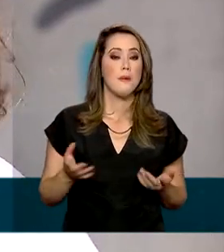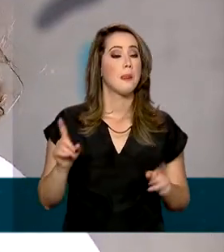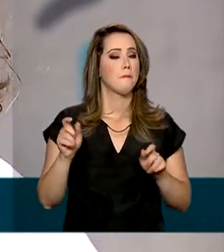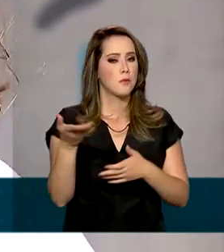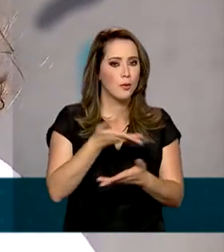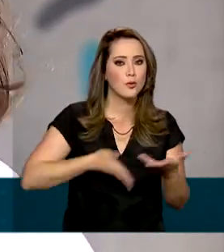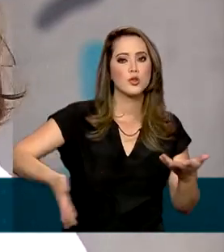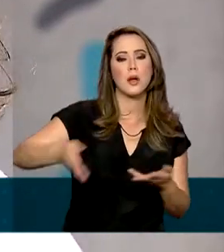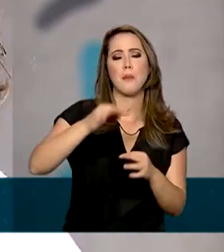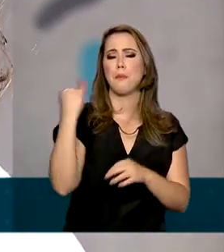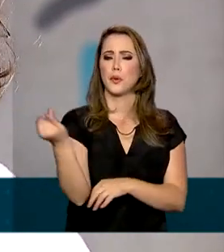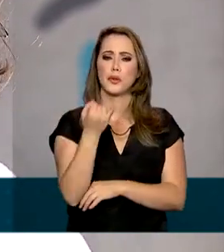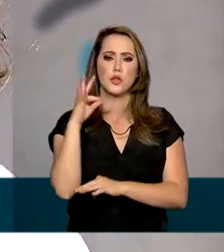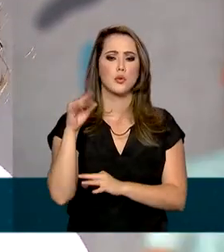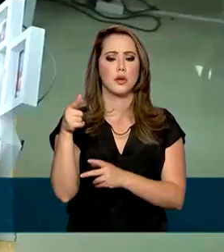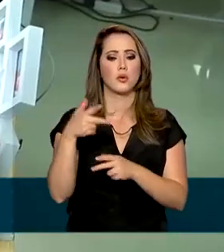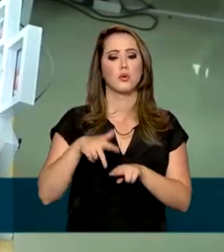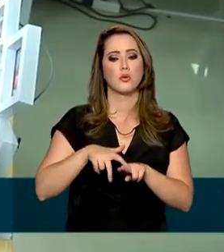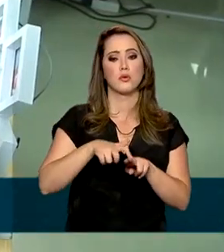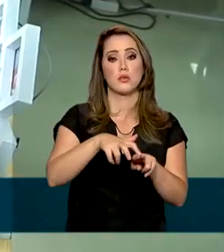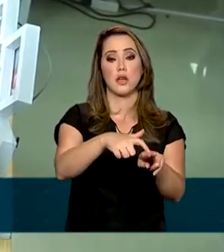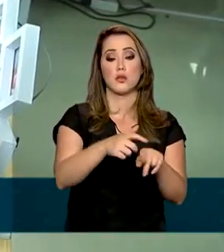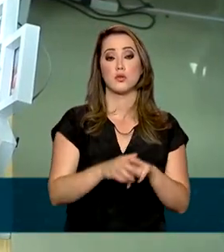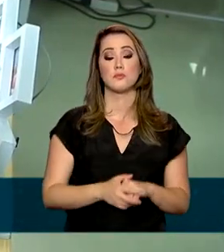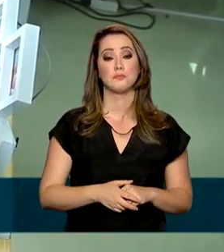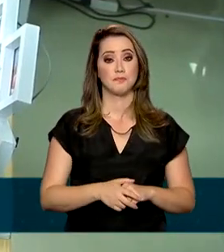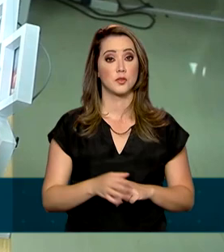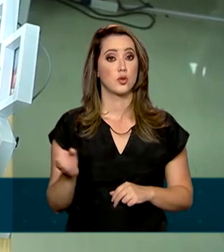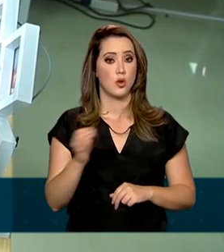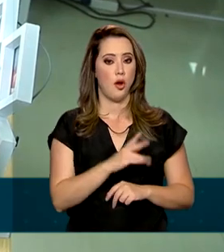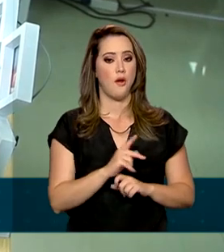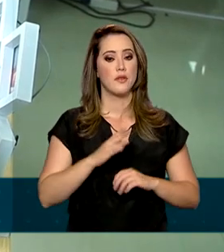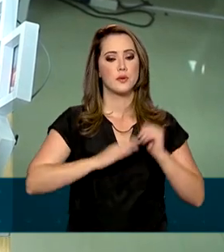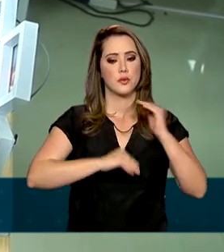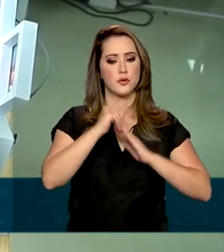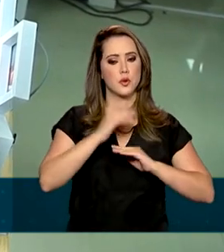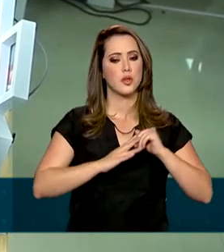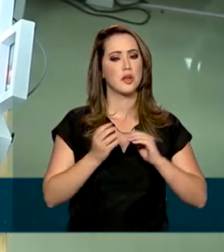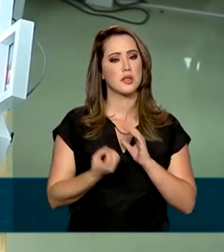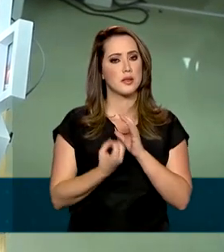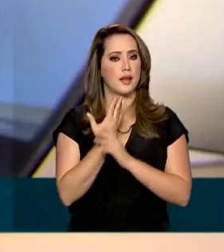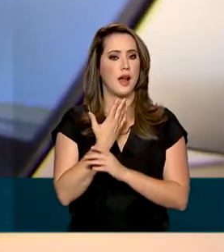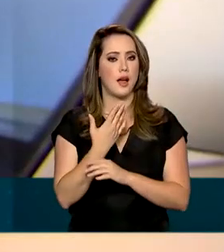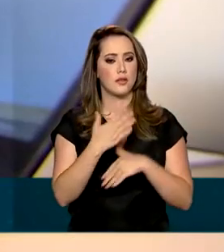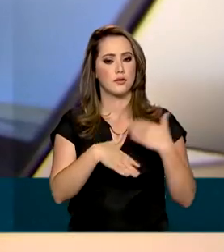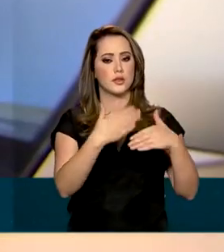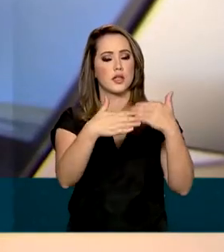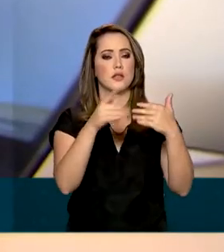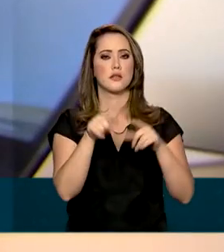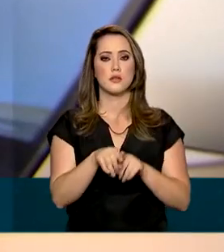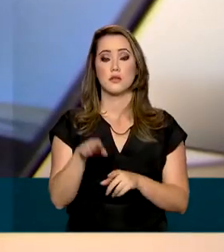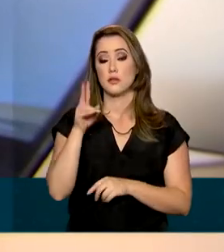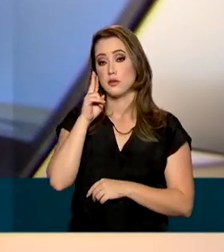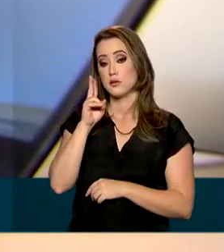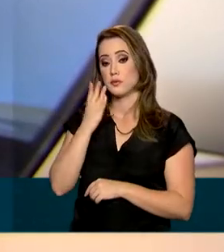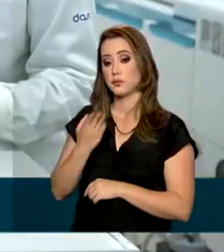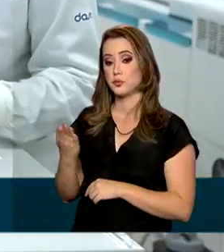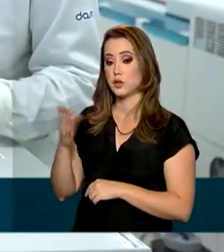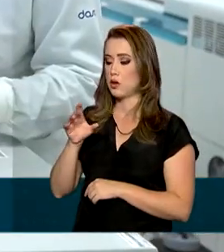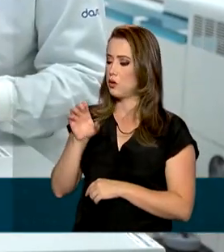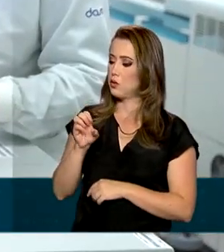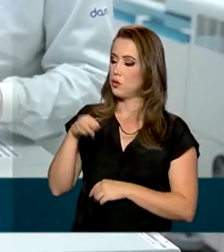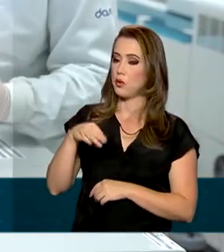gira toda a roda, assim, né, que o skate está envolvido. Novas ocupações surgiram e se fortaleceram na pandemia, como analista de